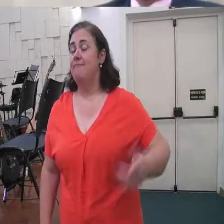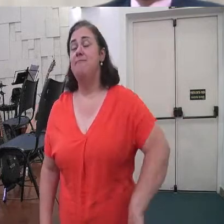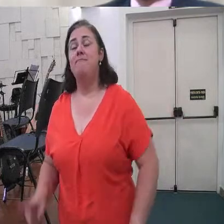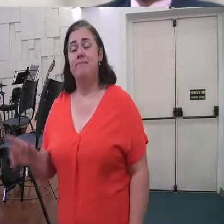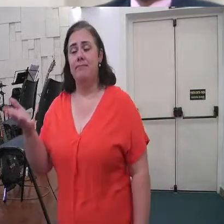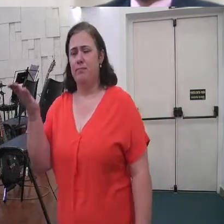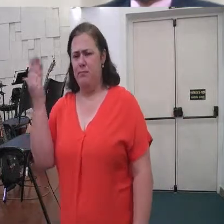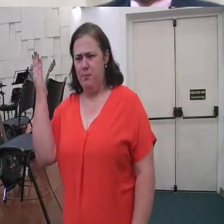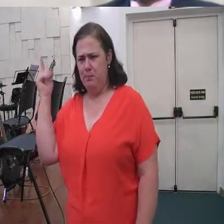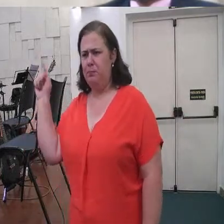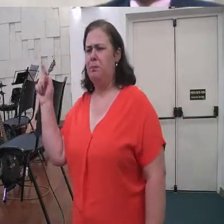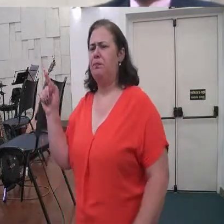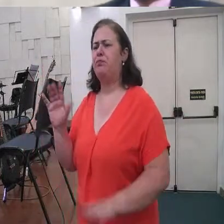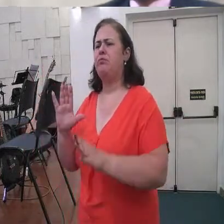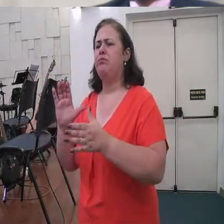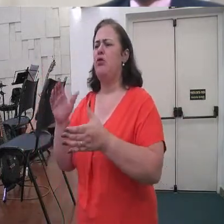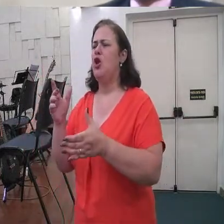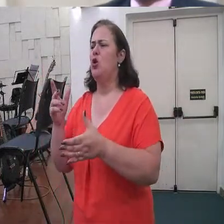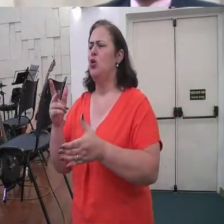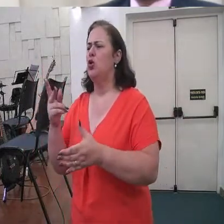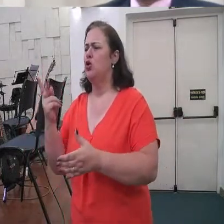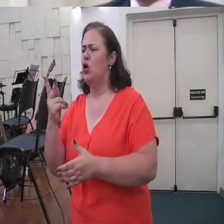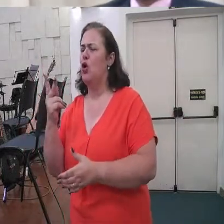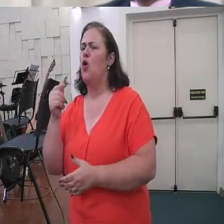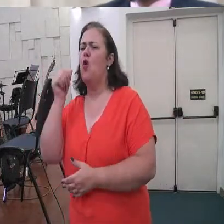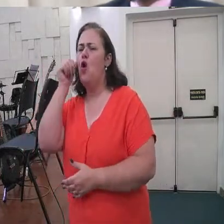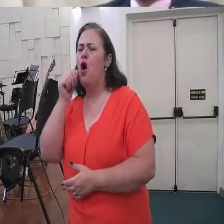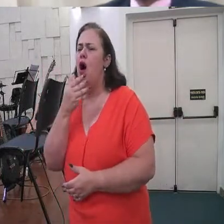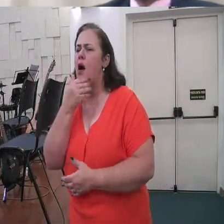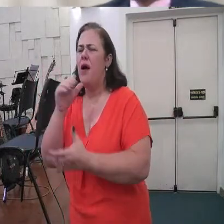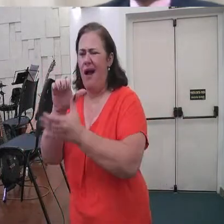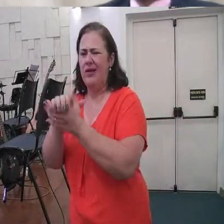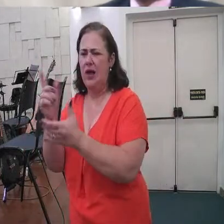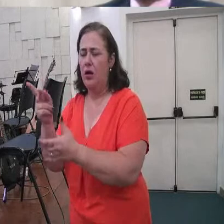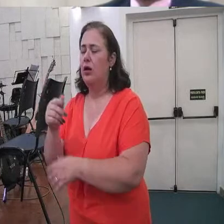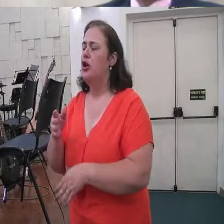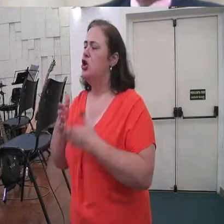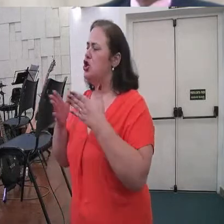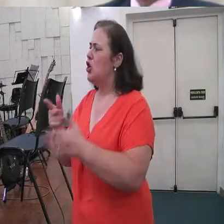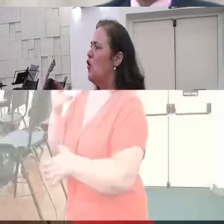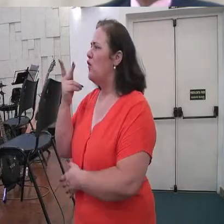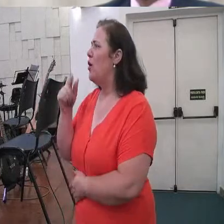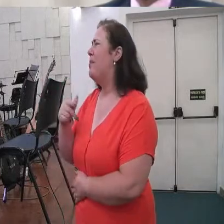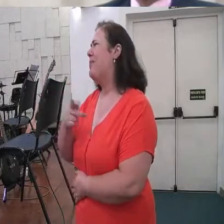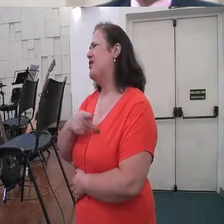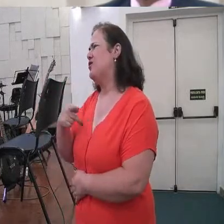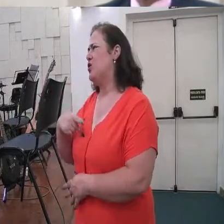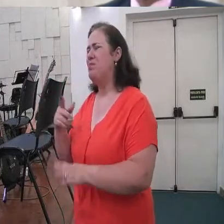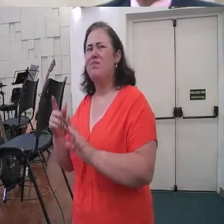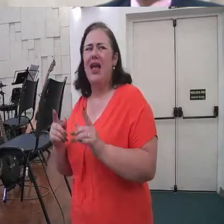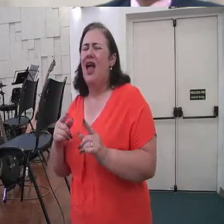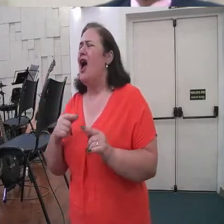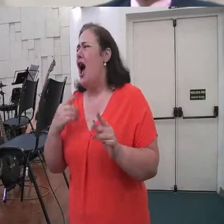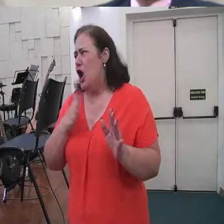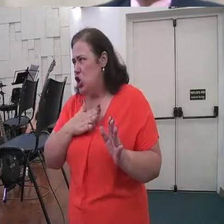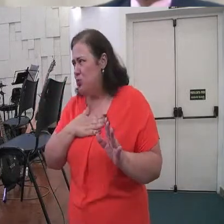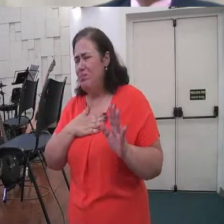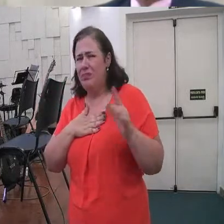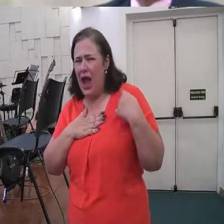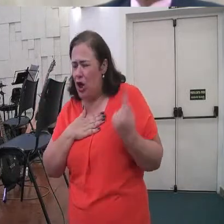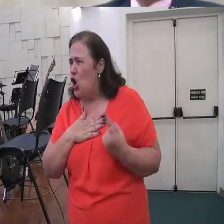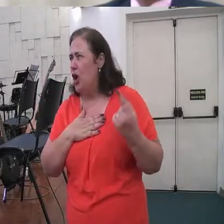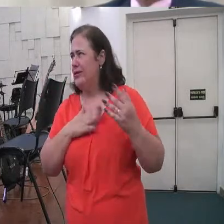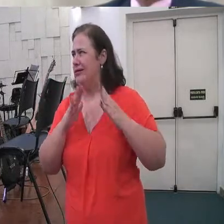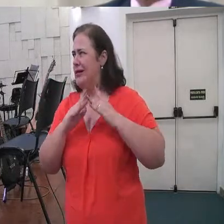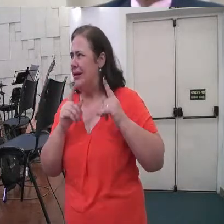muitas programações, muita coisa, mas quase não tem palavra. E tem outra coisa, pastor, nós estamos vendo aí que há